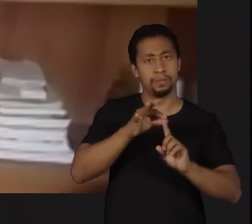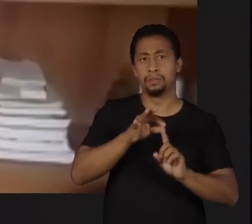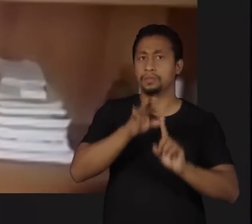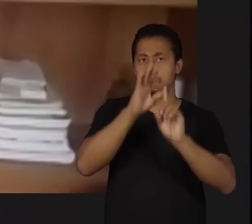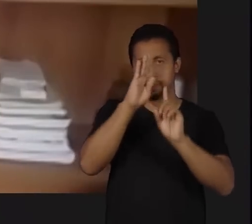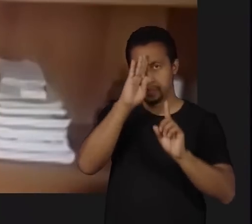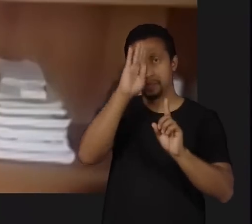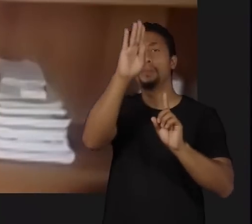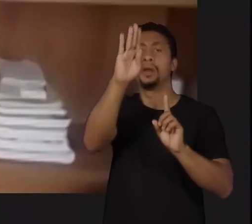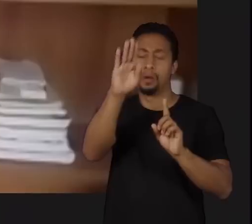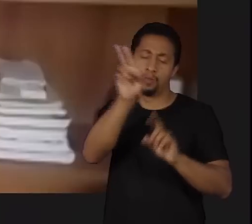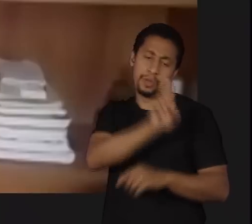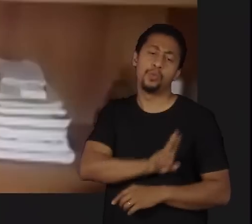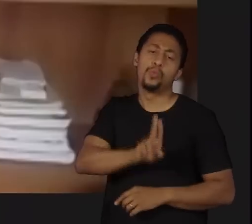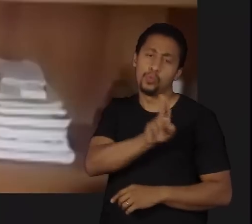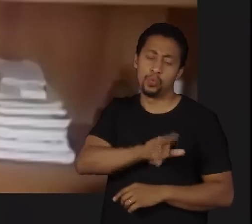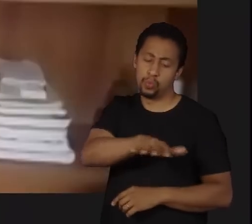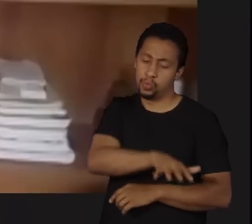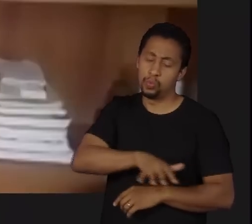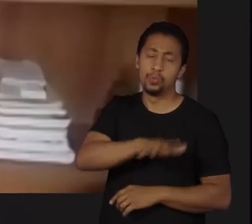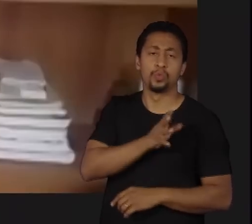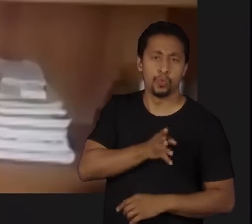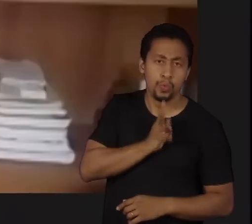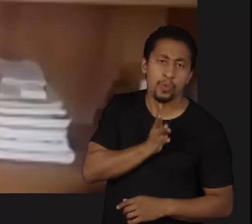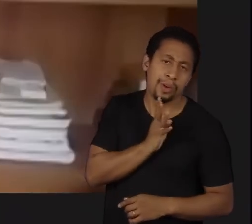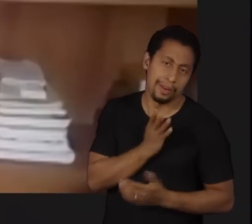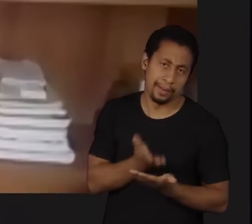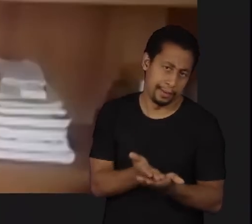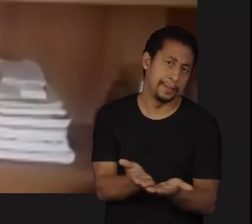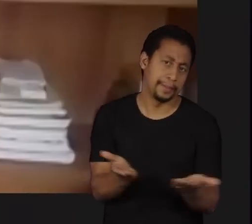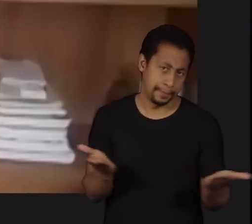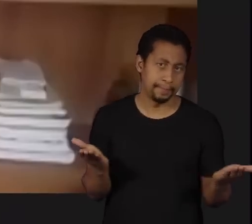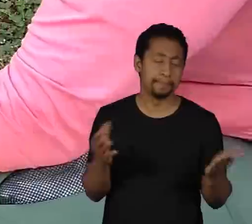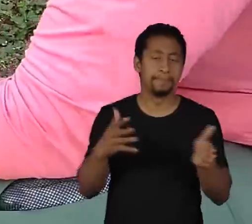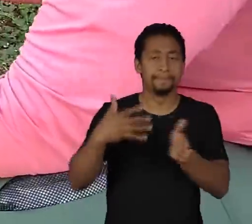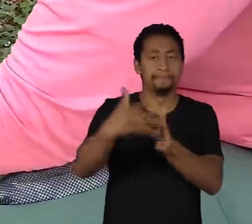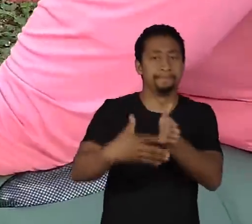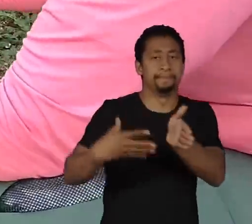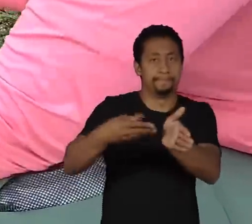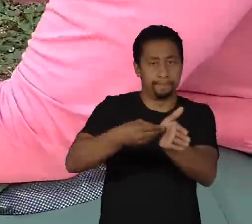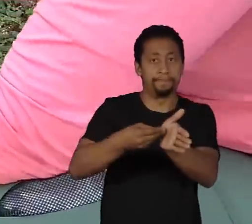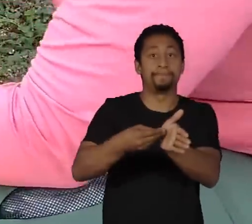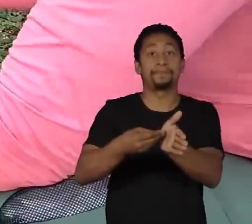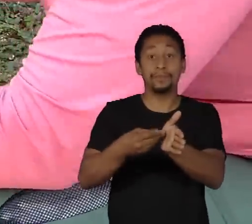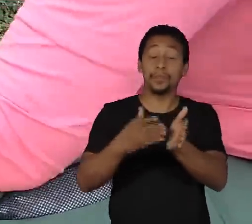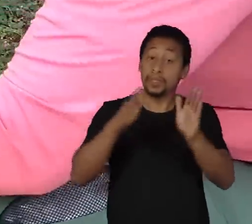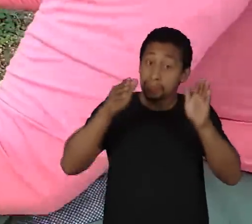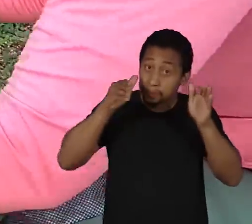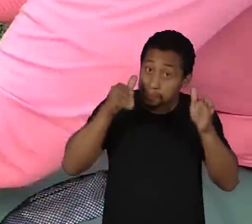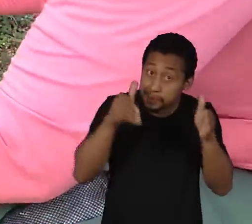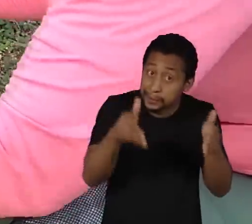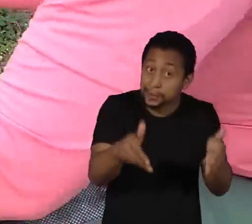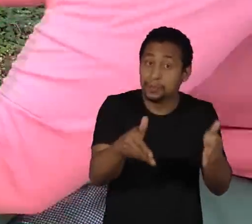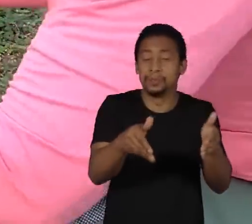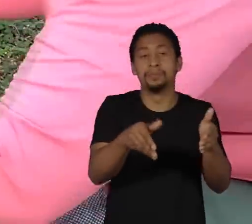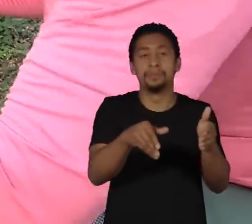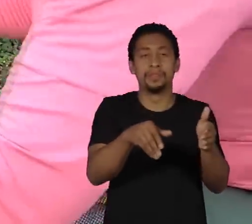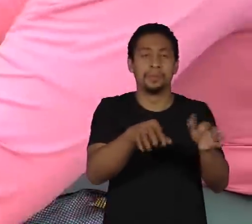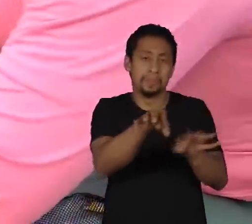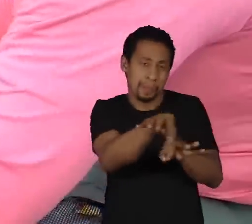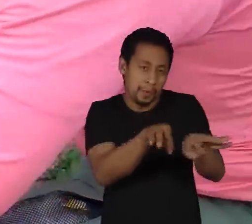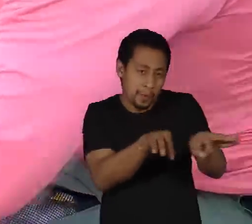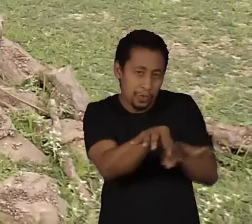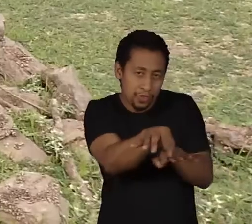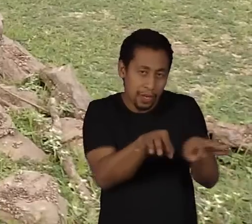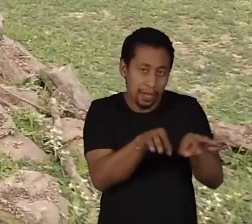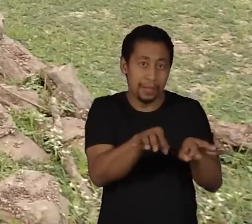ocupação dessa região, uma das áreas de ocupações mais antigas da Amazônia. E, especificamente nesse projeto, a gente está